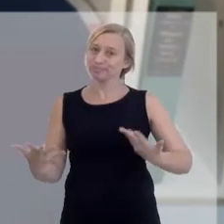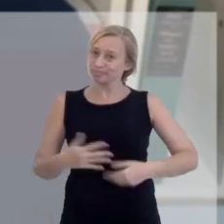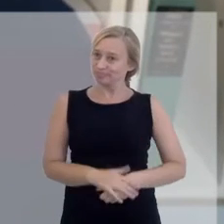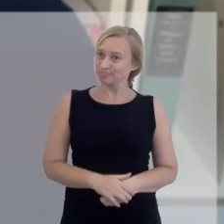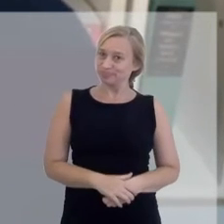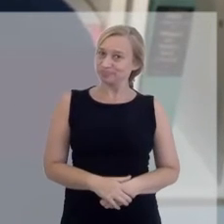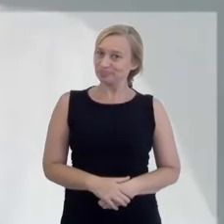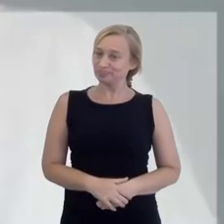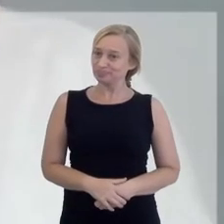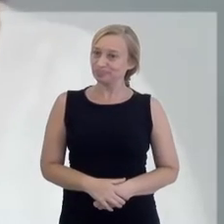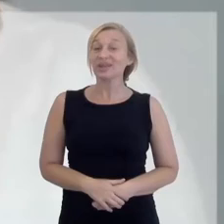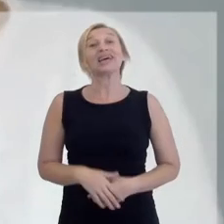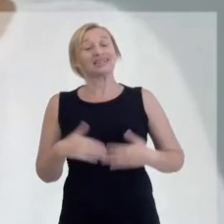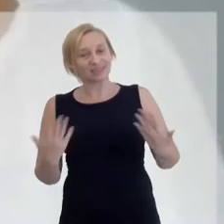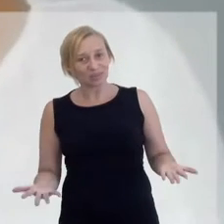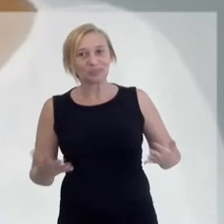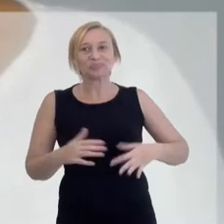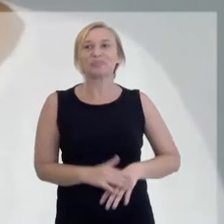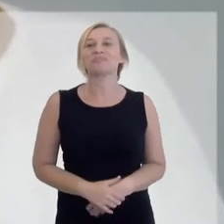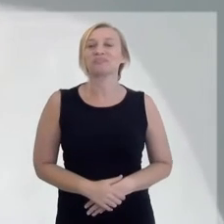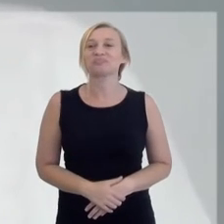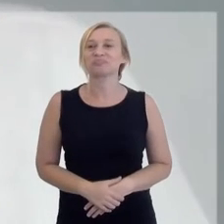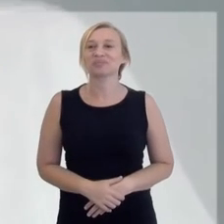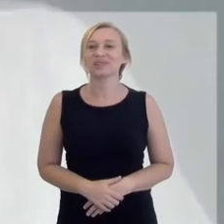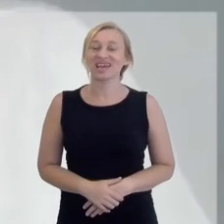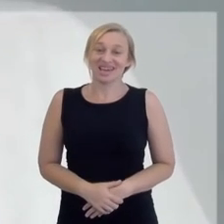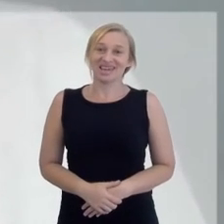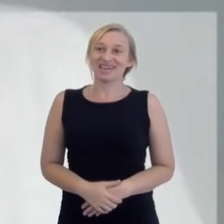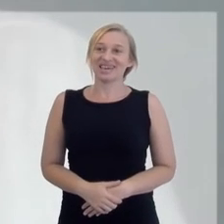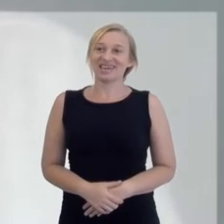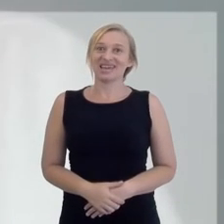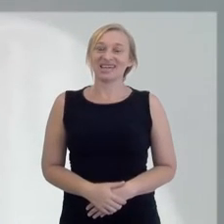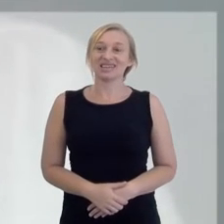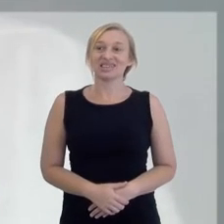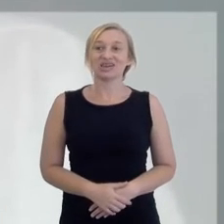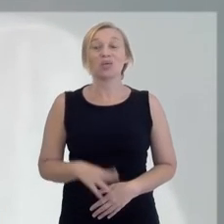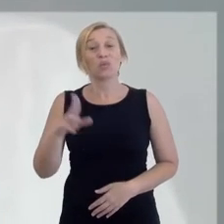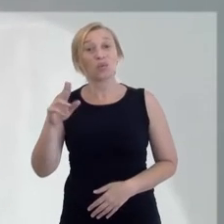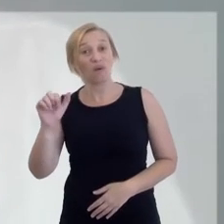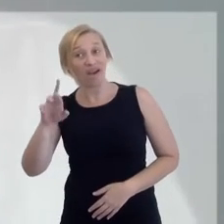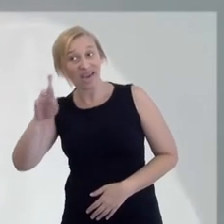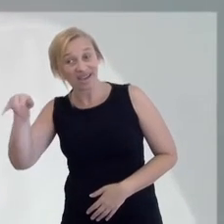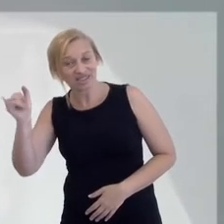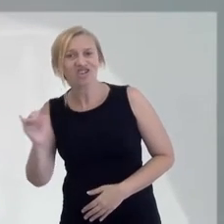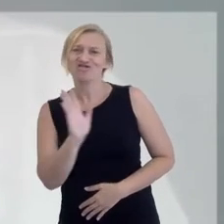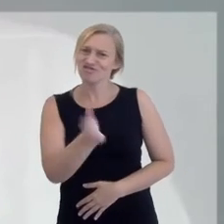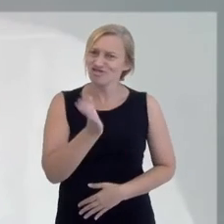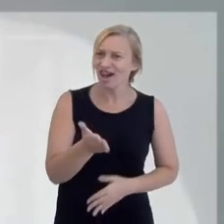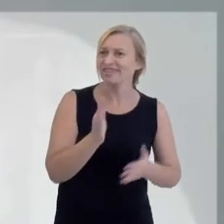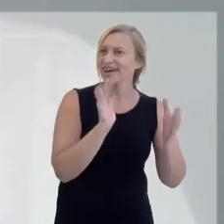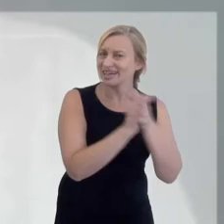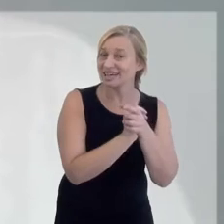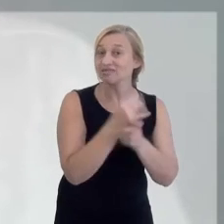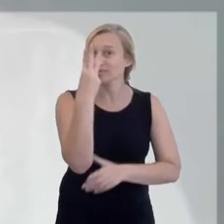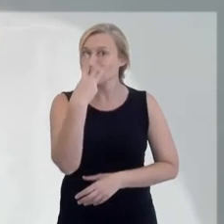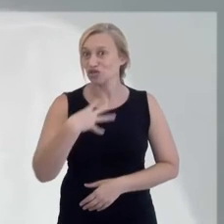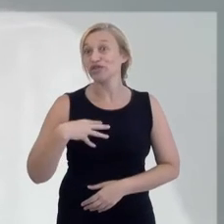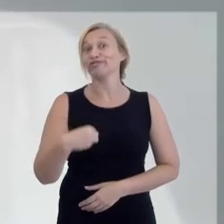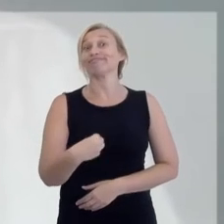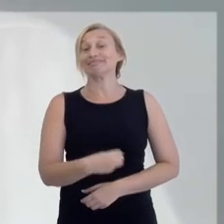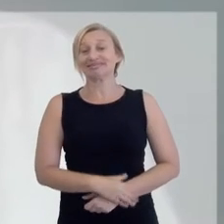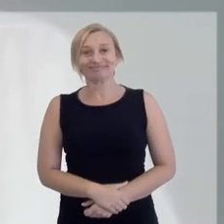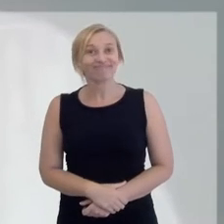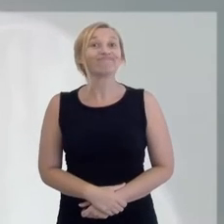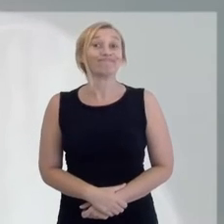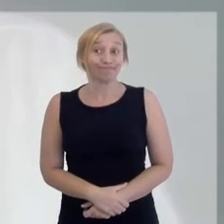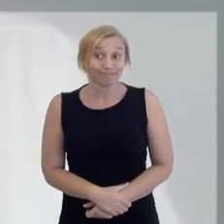contribuiu para isso? Então, eu. Quando eu fui fazer a UERJ, eu já estava casada com